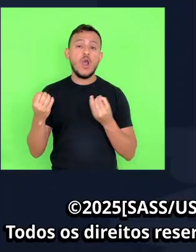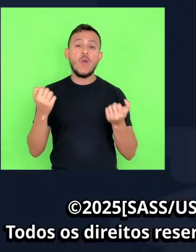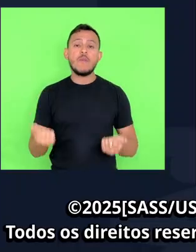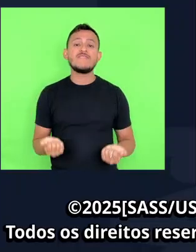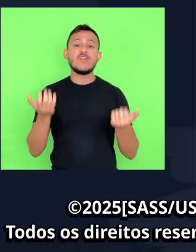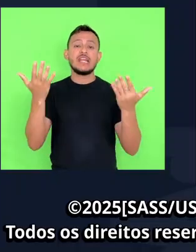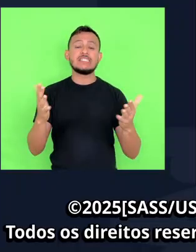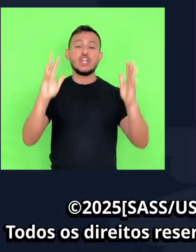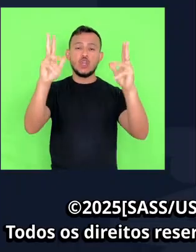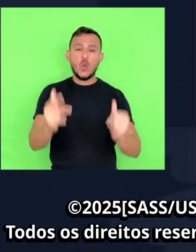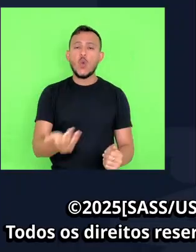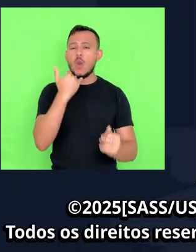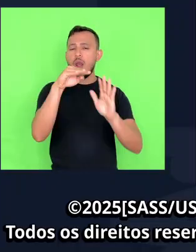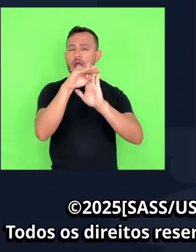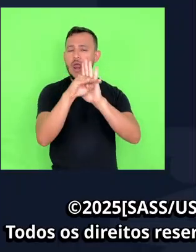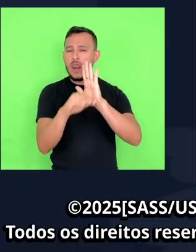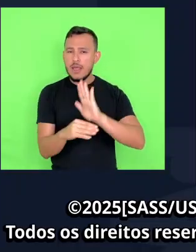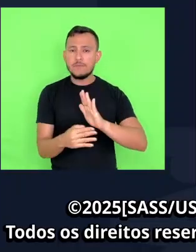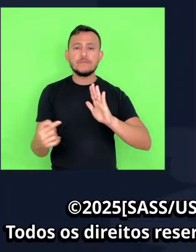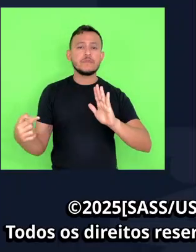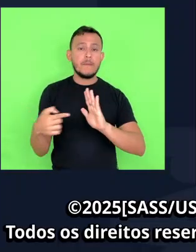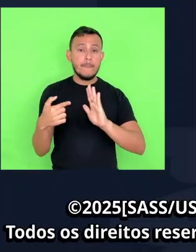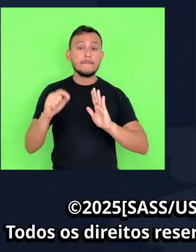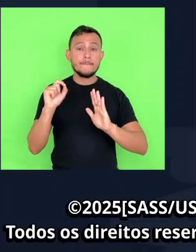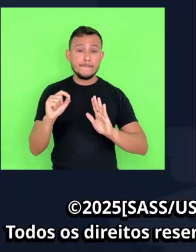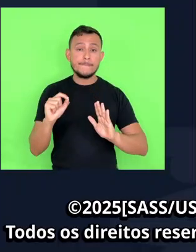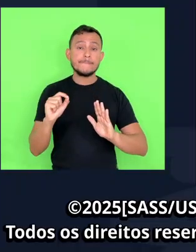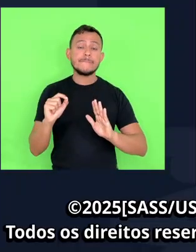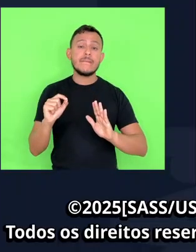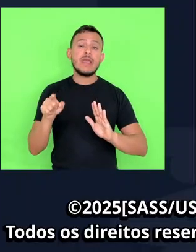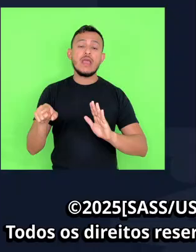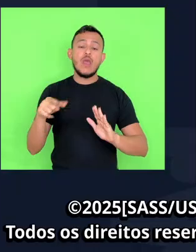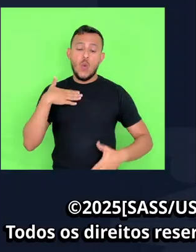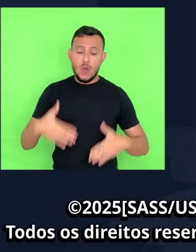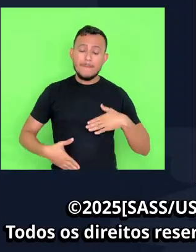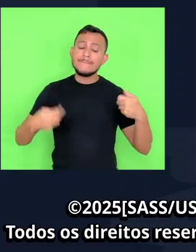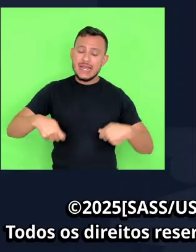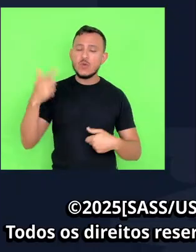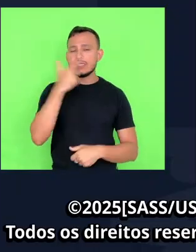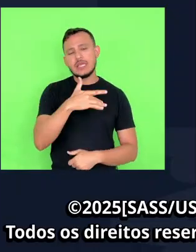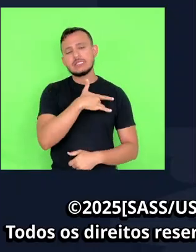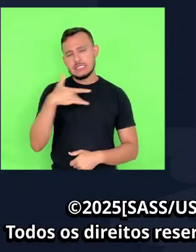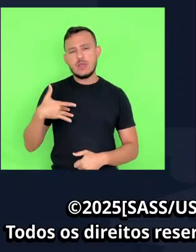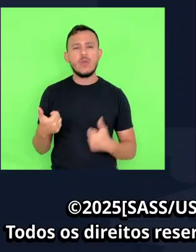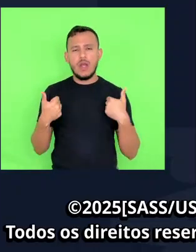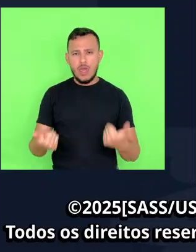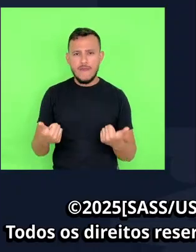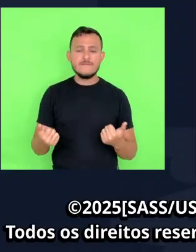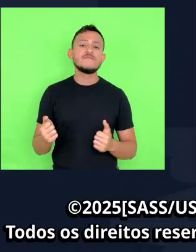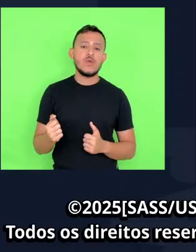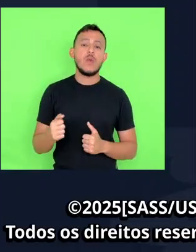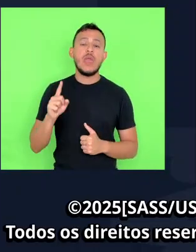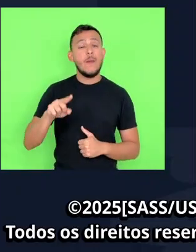fornecer todos os nutrientes, compostos que o organismo necessita para se manter saudável. Isso é